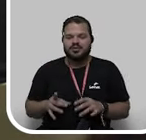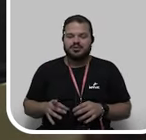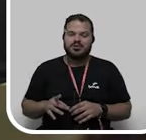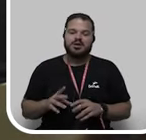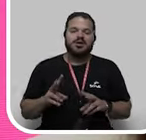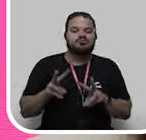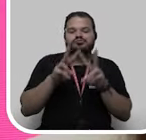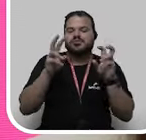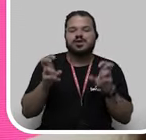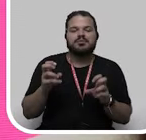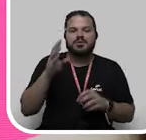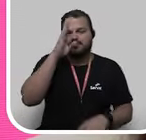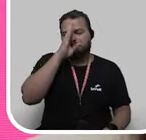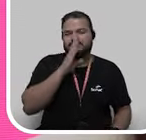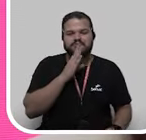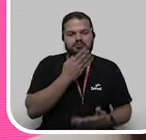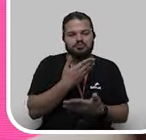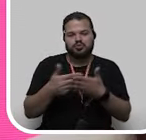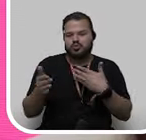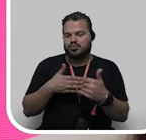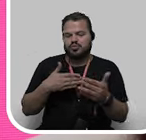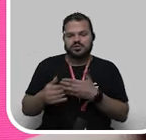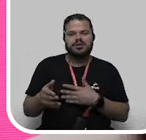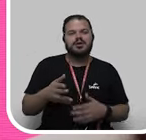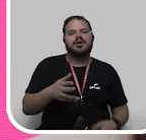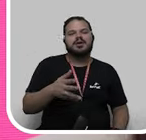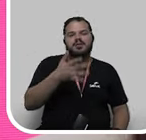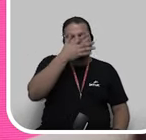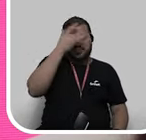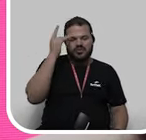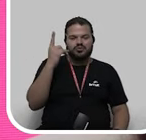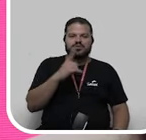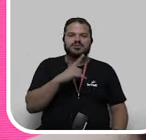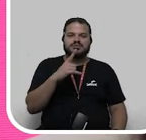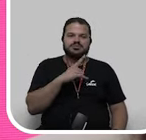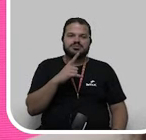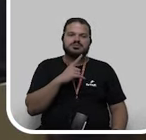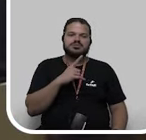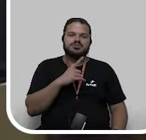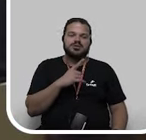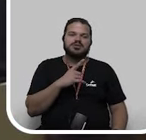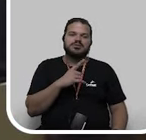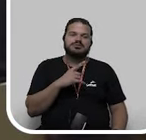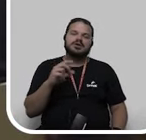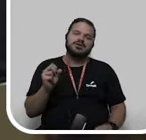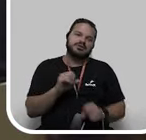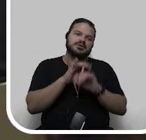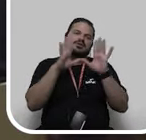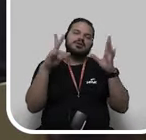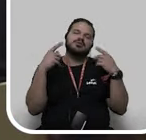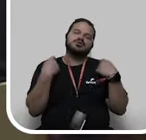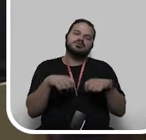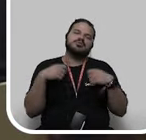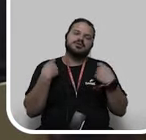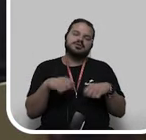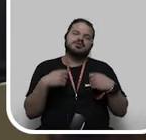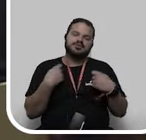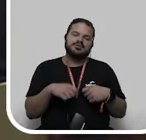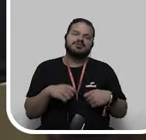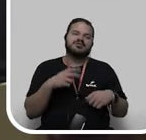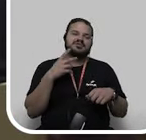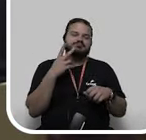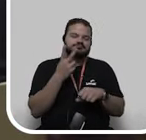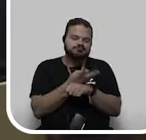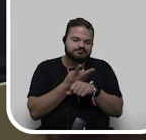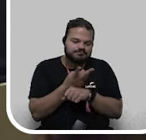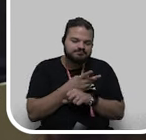assunto público. Hoje, qualquer pessoa tem uma mínima noção de segurança e, óbvio, a gente precisa aperfeiçoar ainda, a gente está